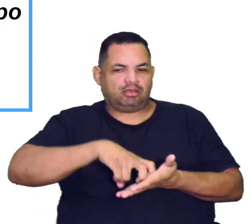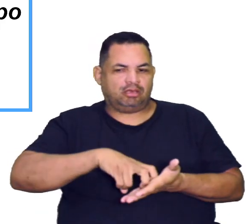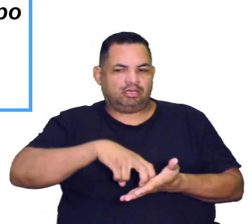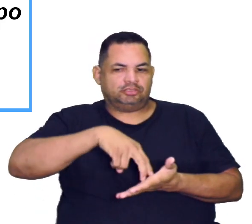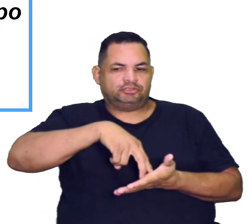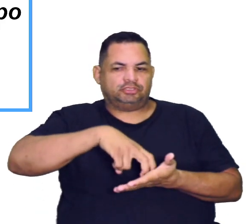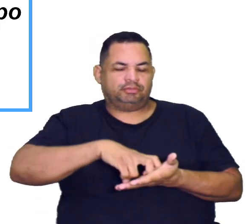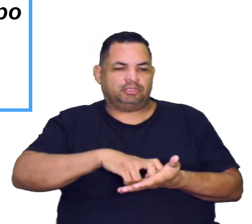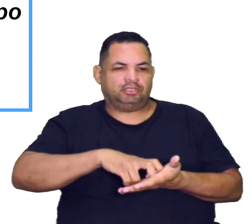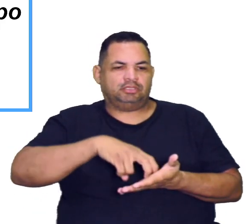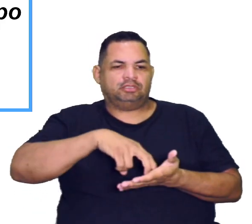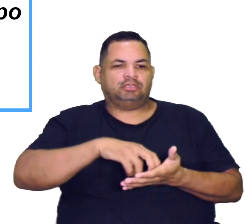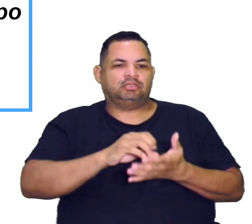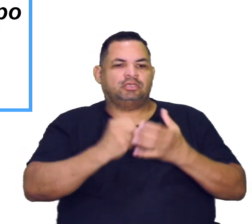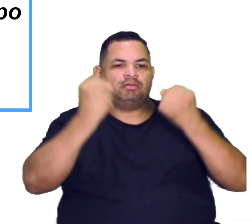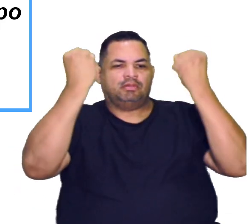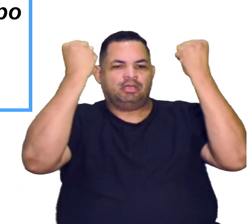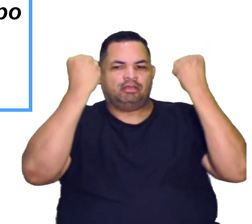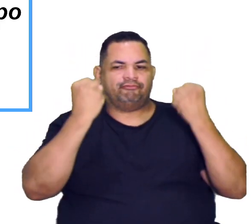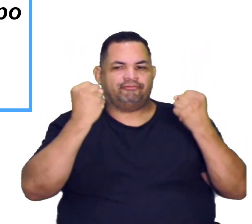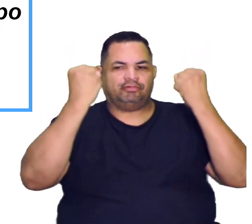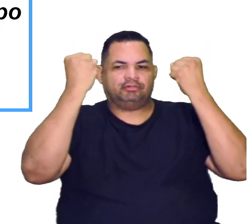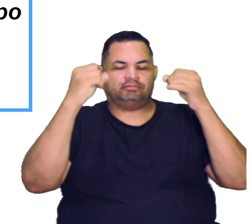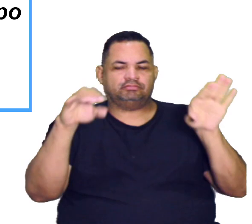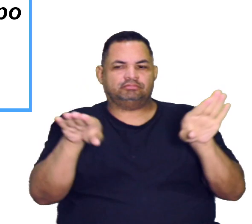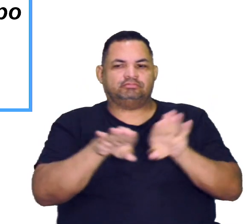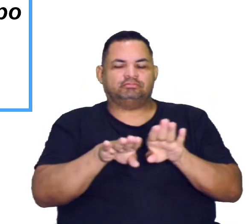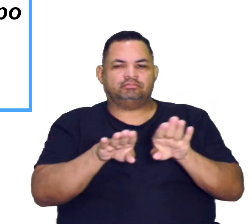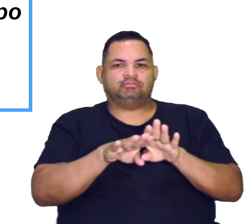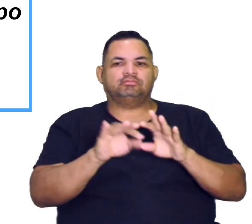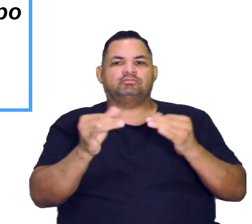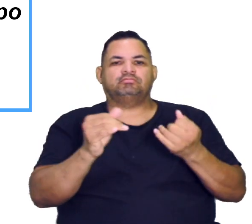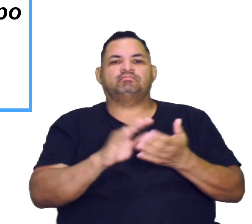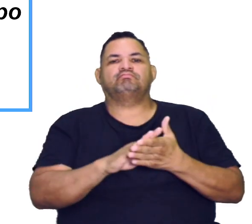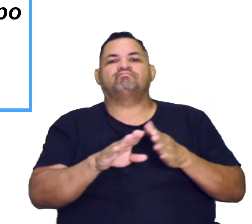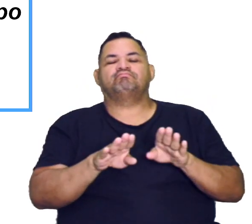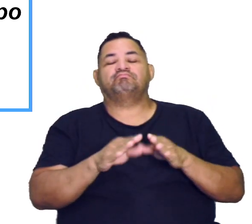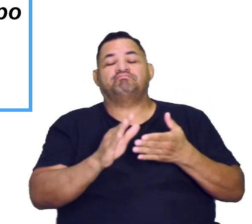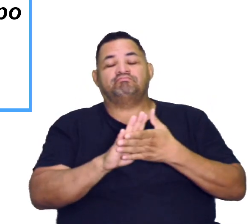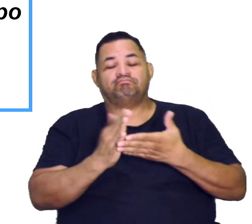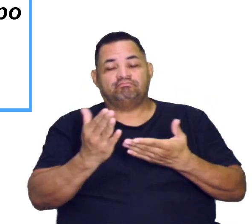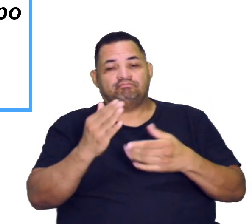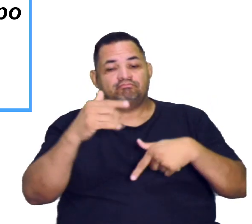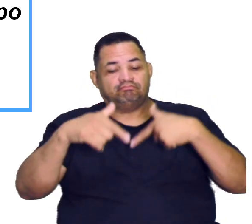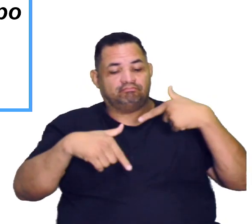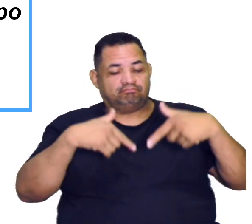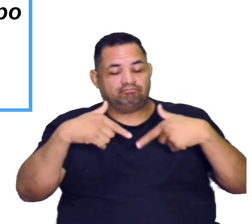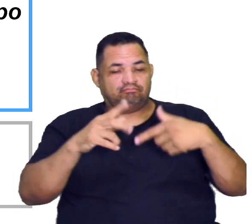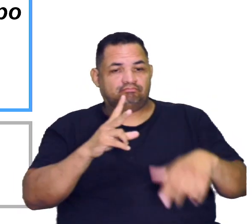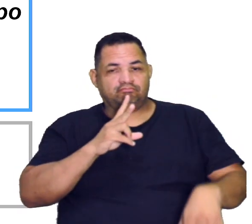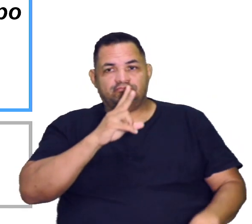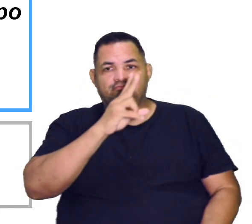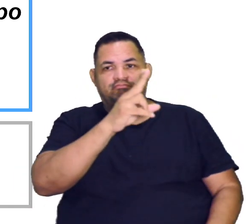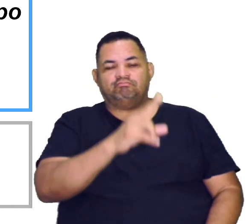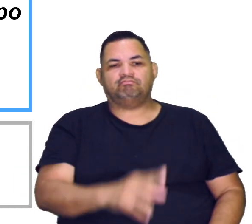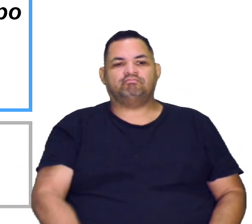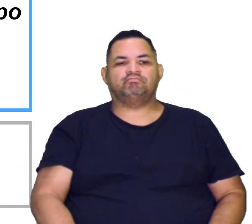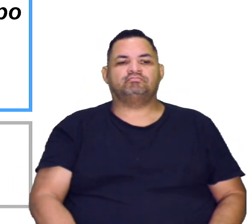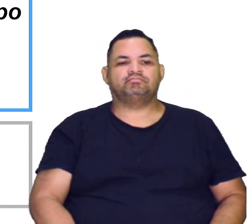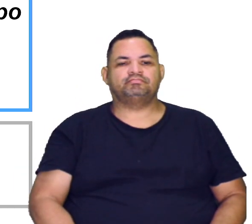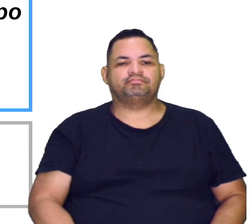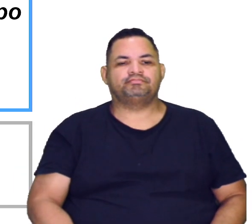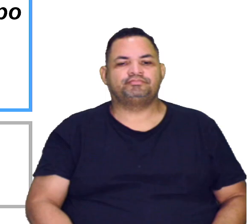barra fixa. Então, até você sustentar o seu corpo, também está trabalhando a sua força. Olha que